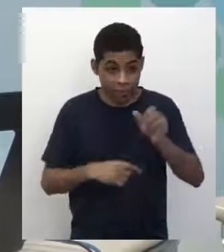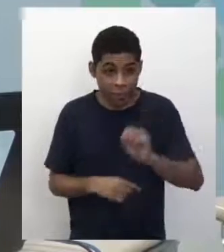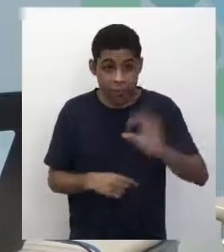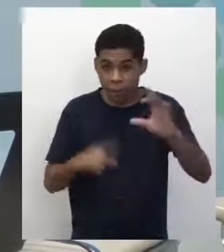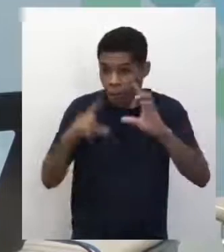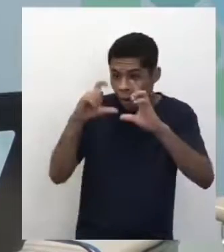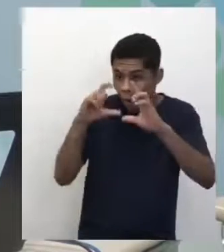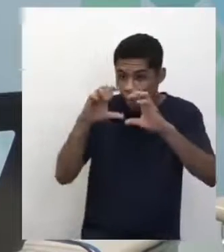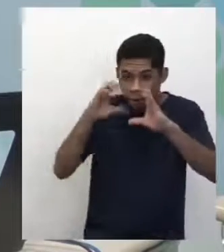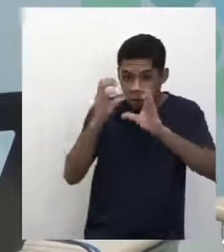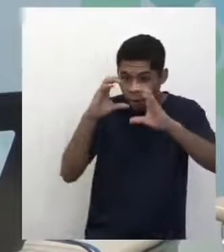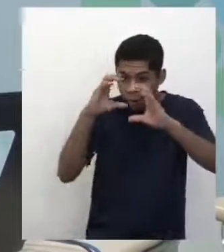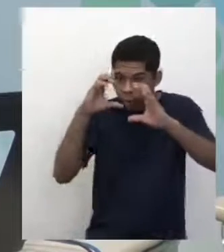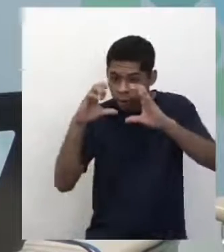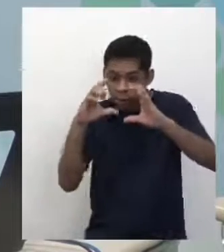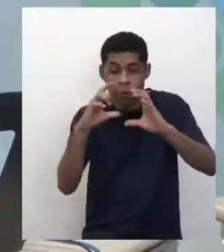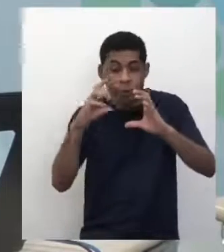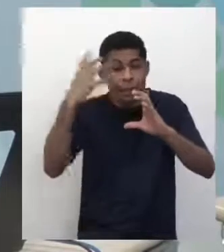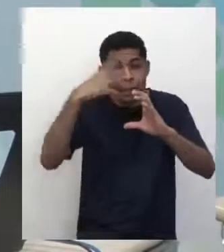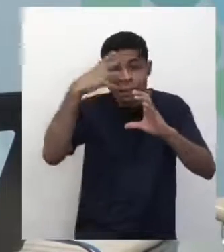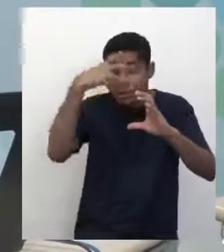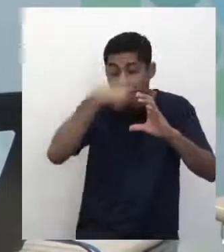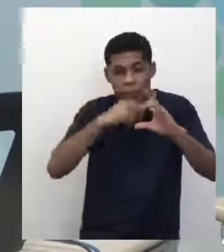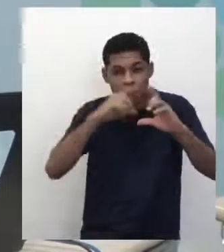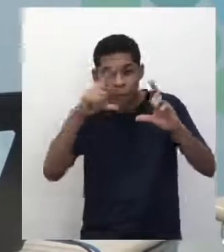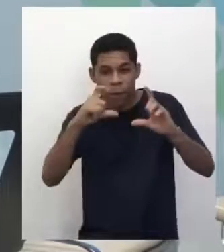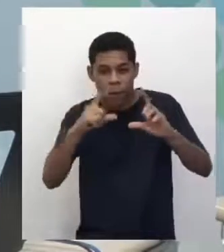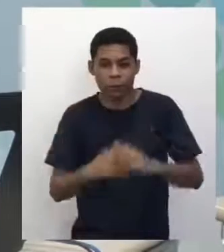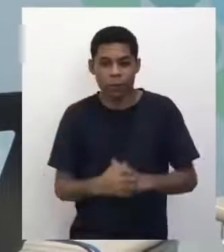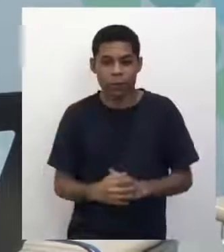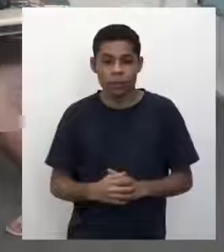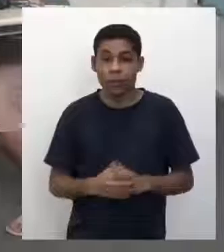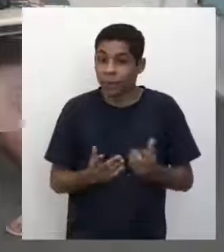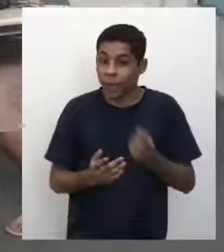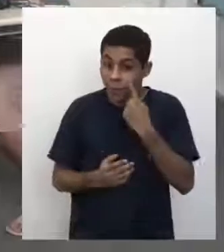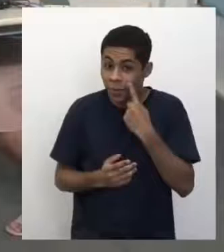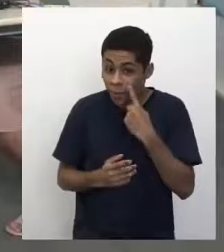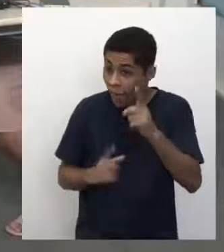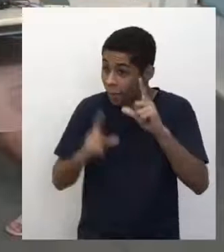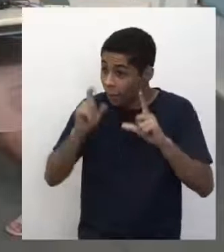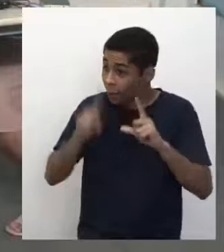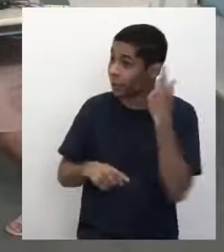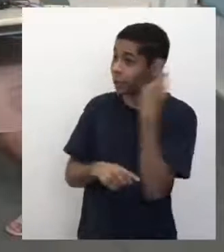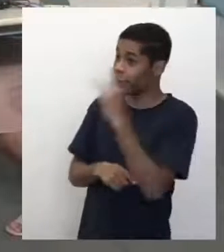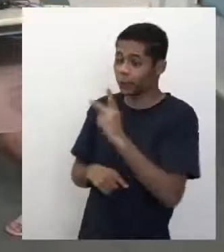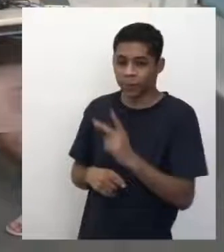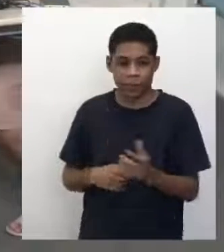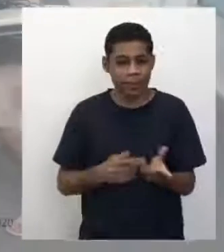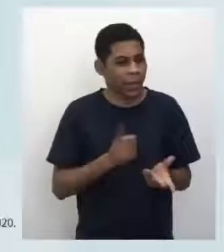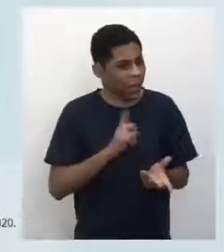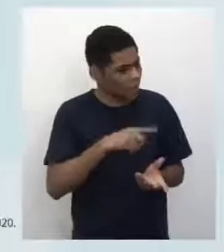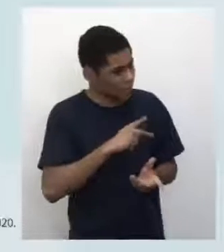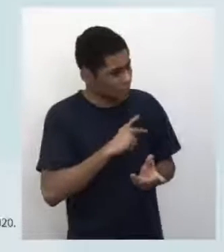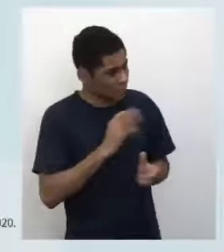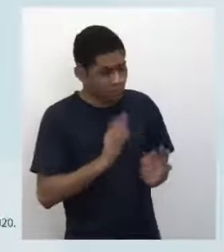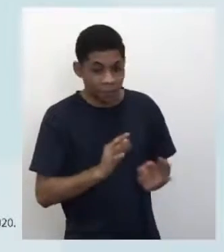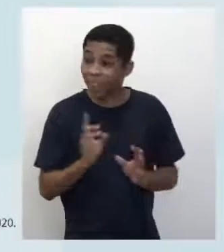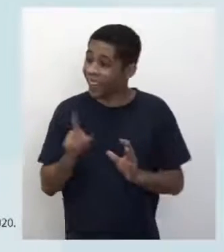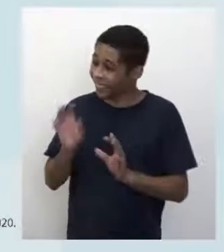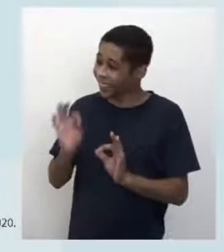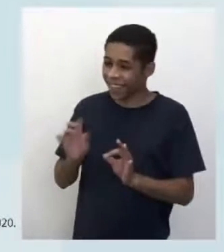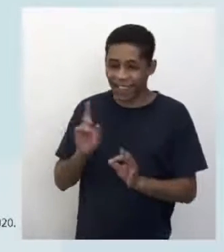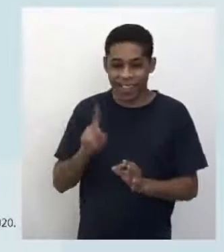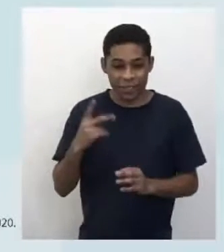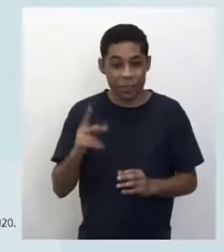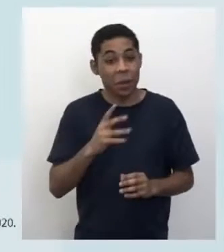fotografar essa linda imagem. Então essa foto, professor, é sua. Pior que é minha mesmo. Então é verdade. Essa foto é minha mesmo, de